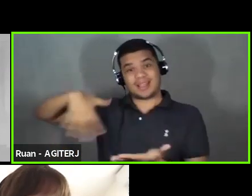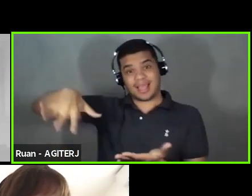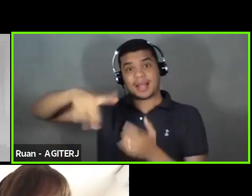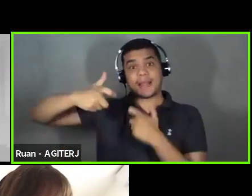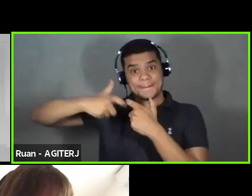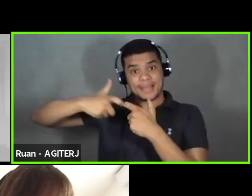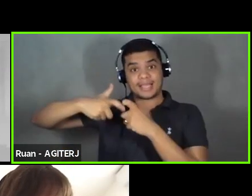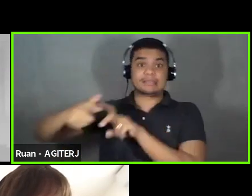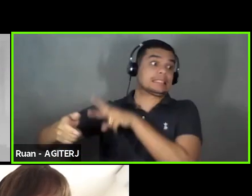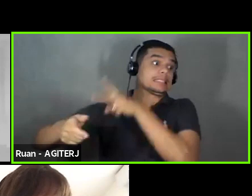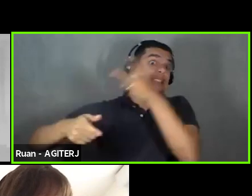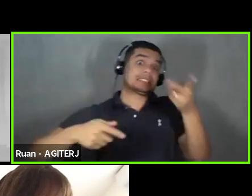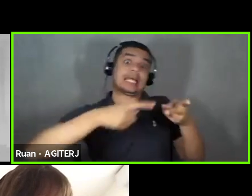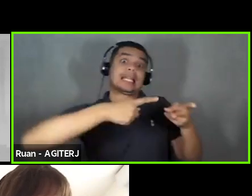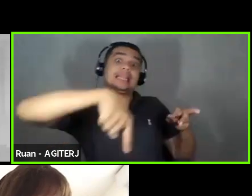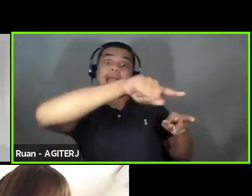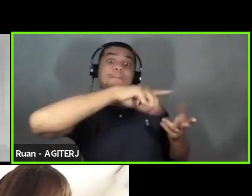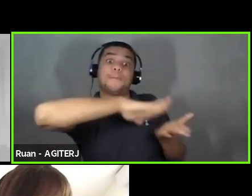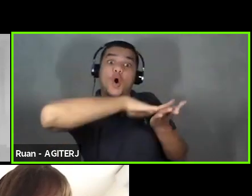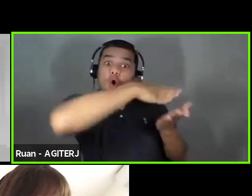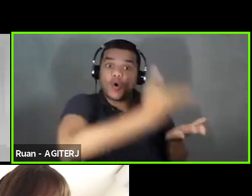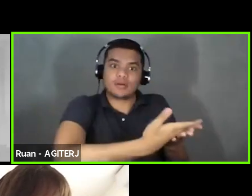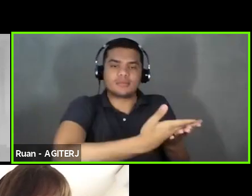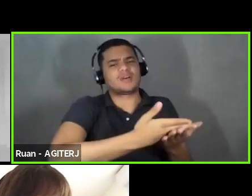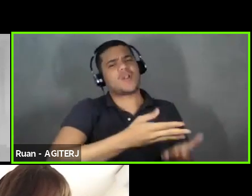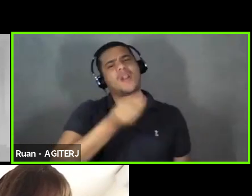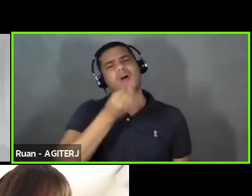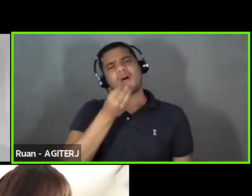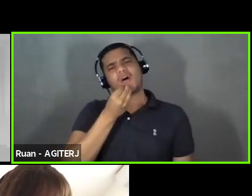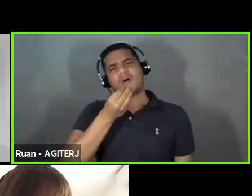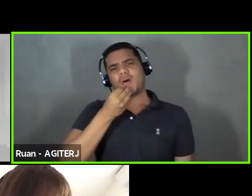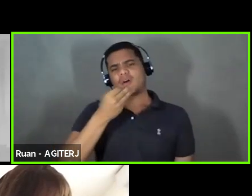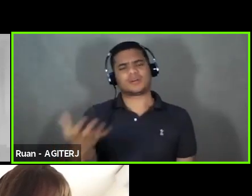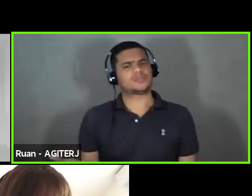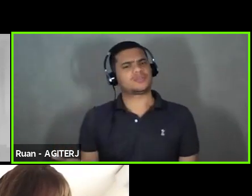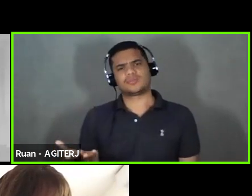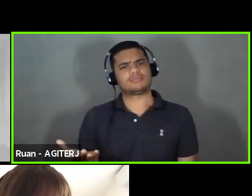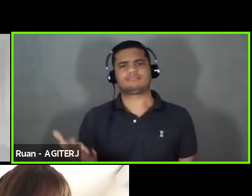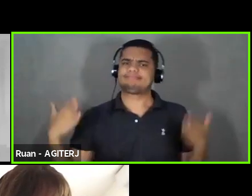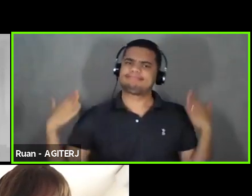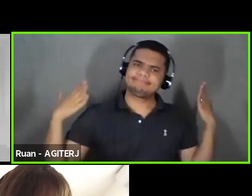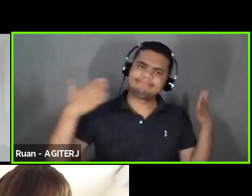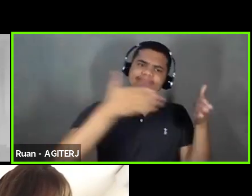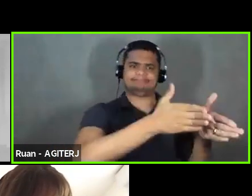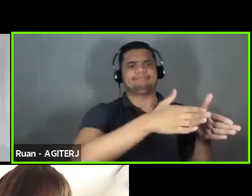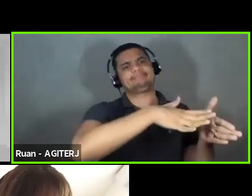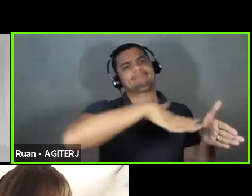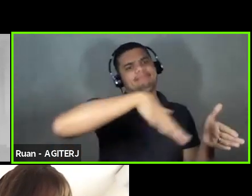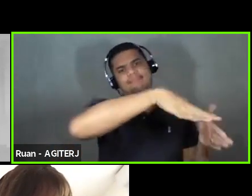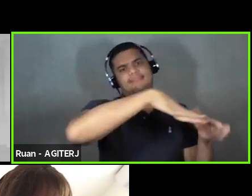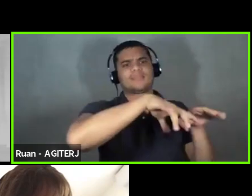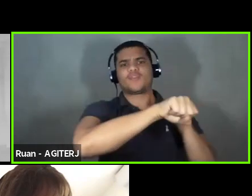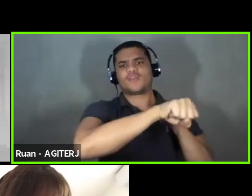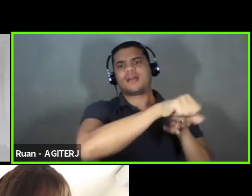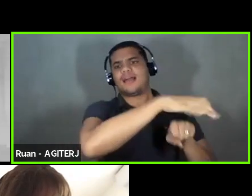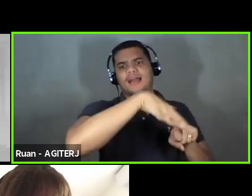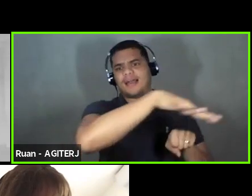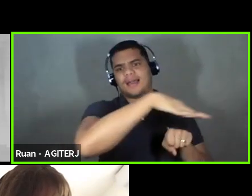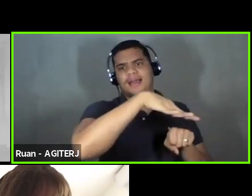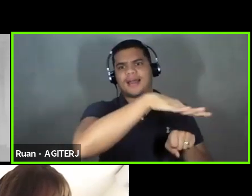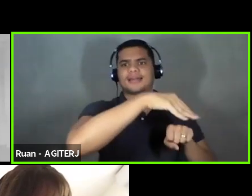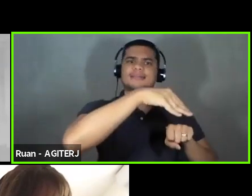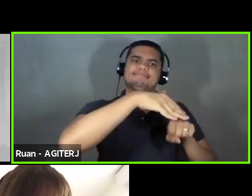para a interpretação depois, lógico que vai se especializar na área médica. Então,